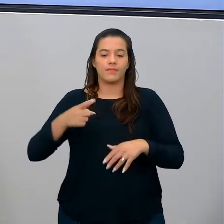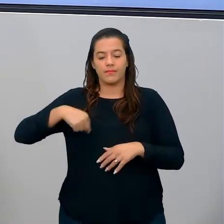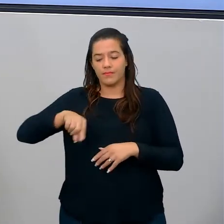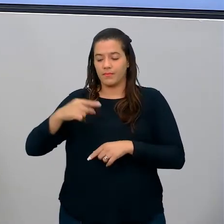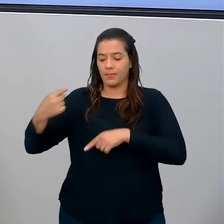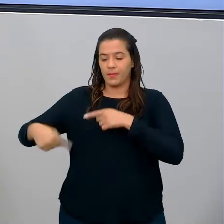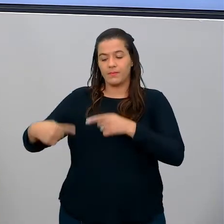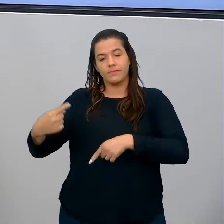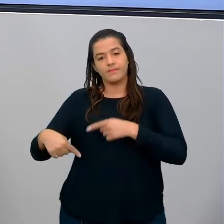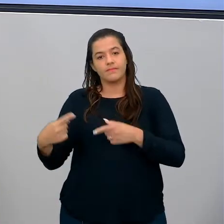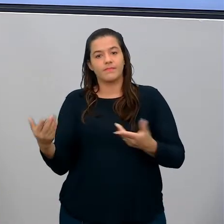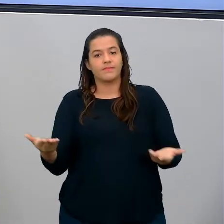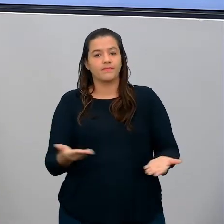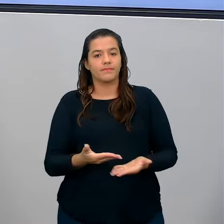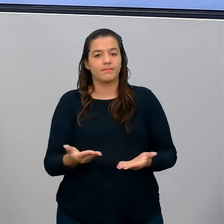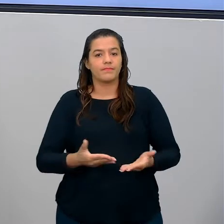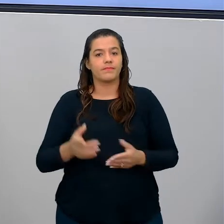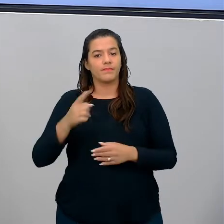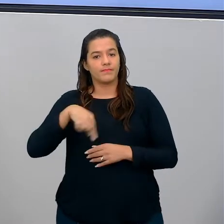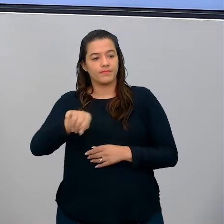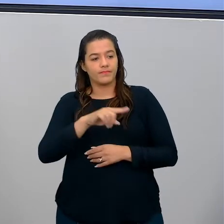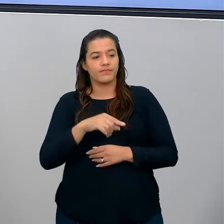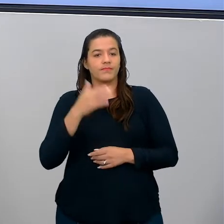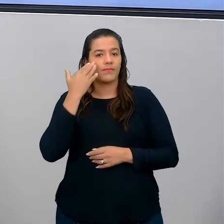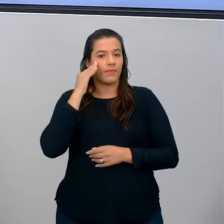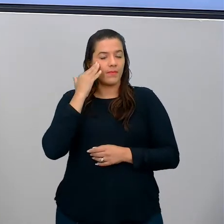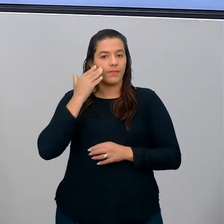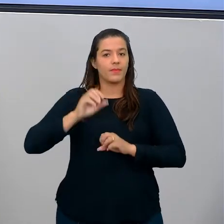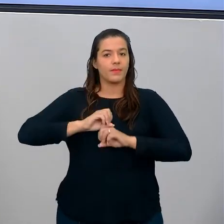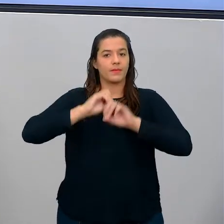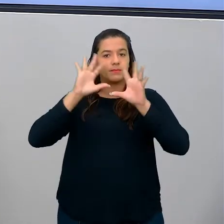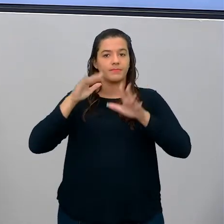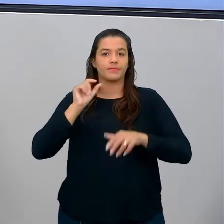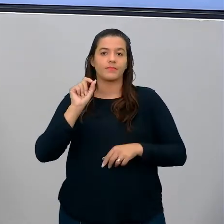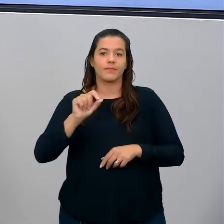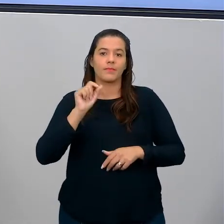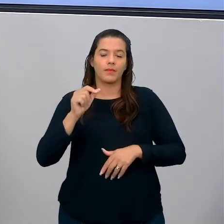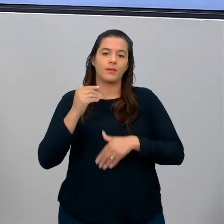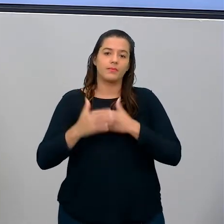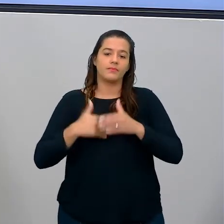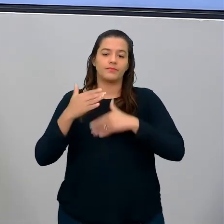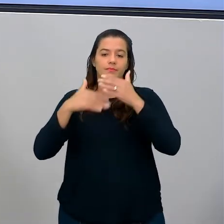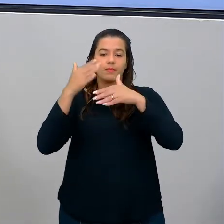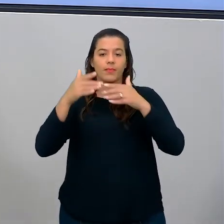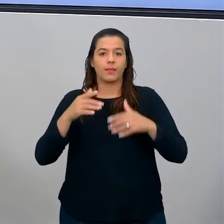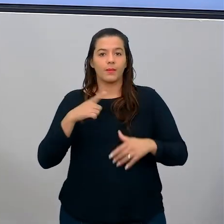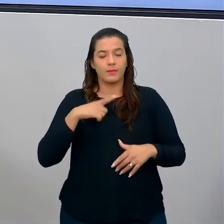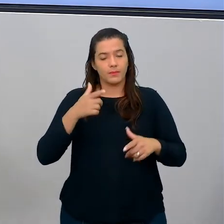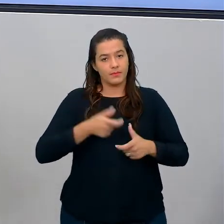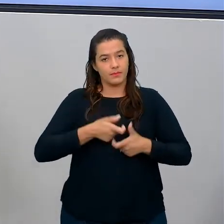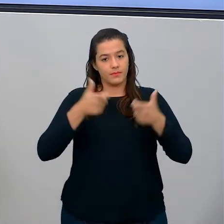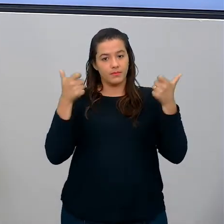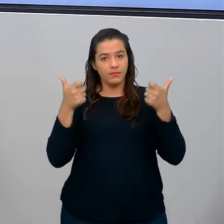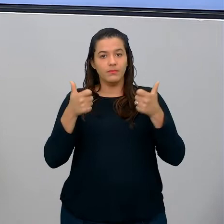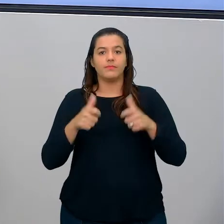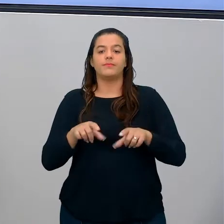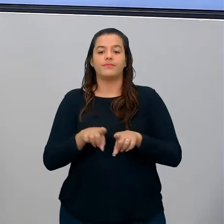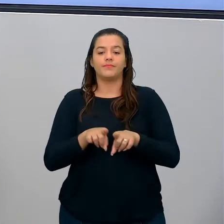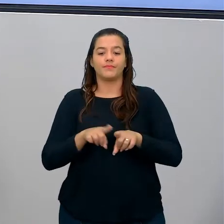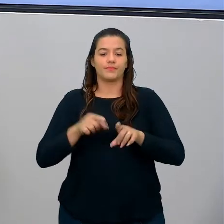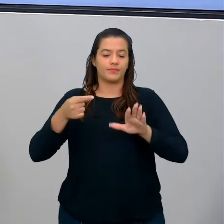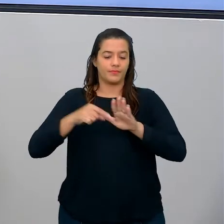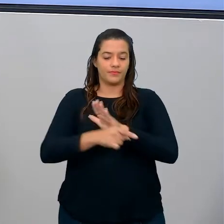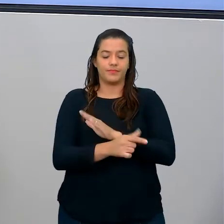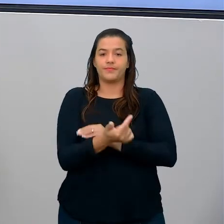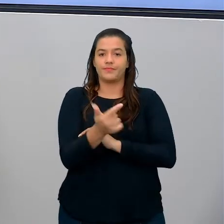aqui, para que vocês tomem nota de como é esse processo de uma forma mais ampla, mas não